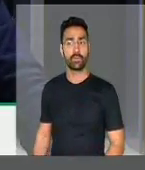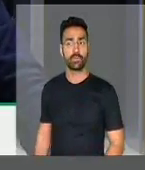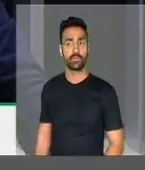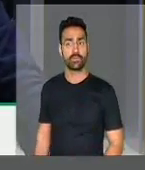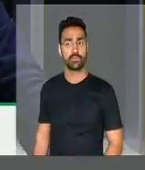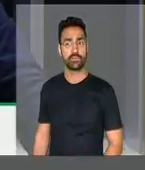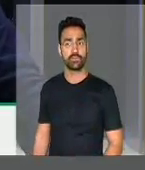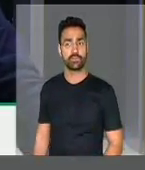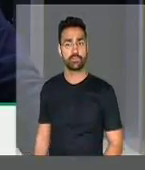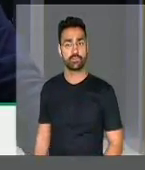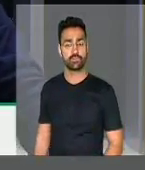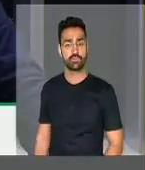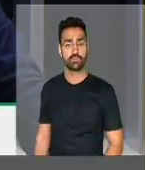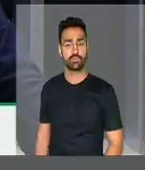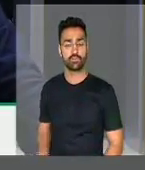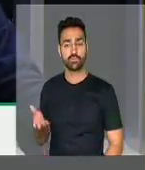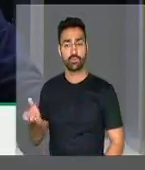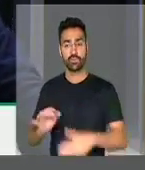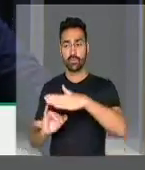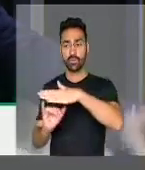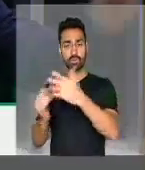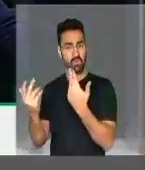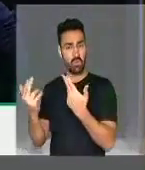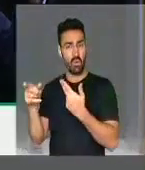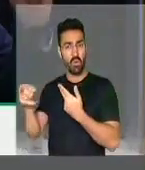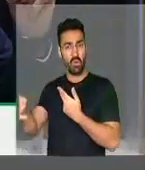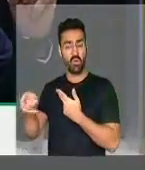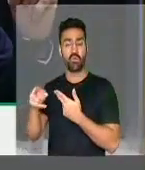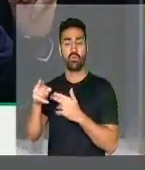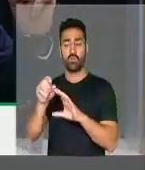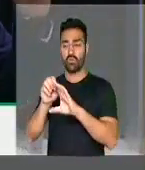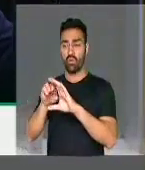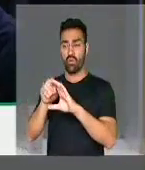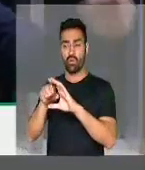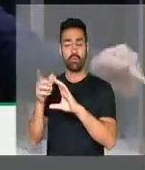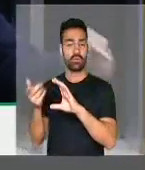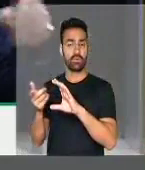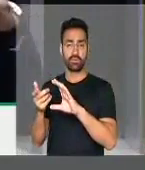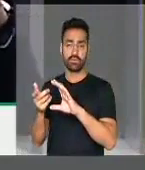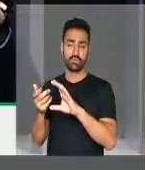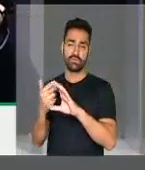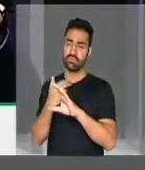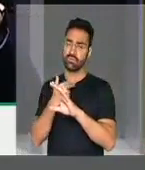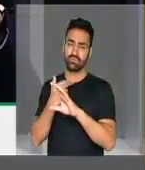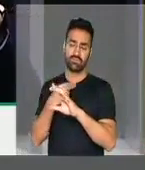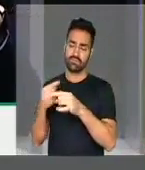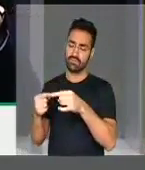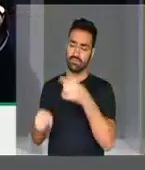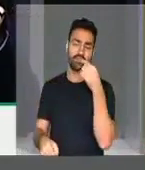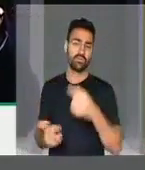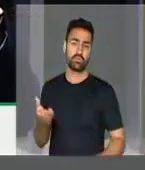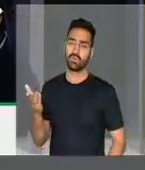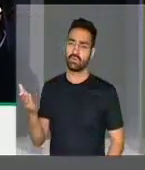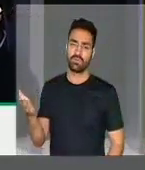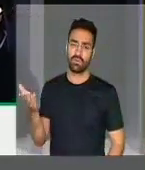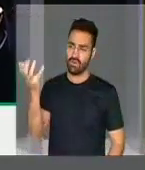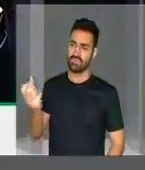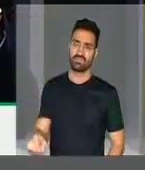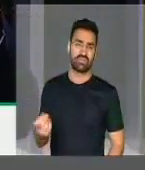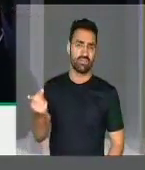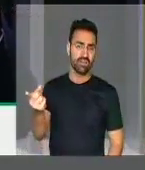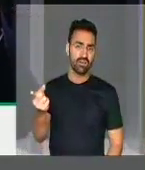a inscrição de comunicação como a globo que é concessão pública não pode caracterizar aquele ato